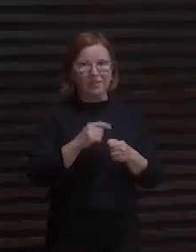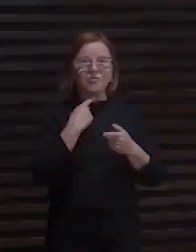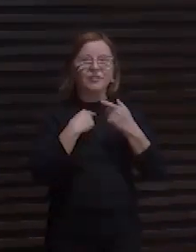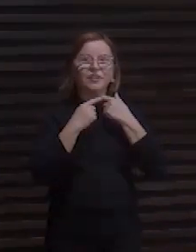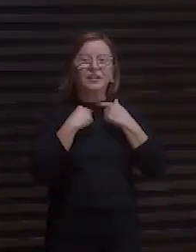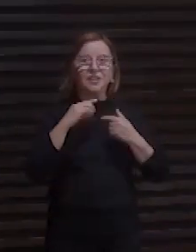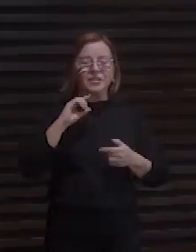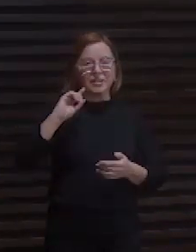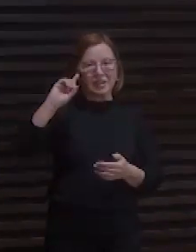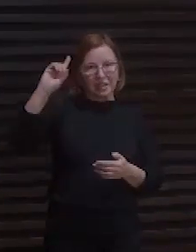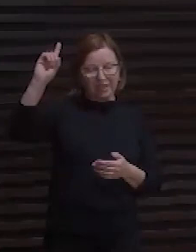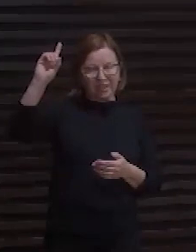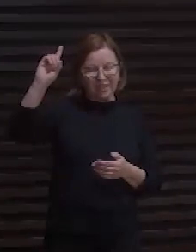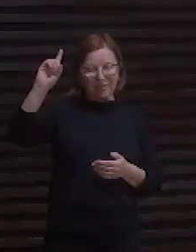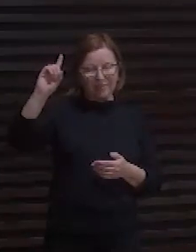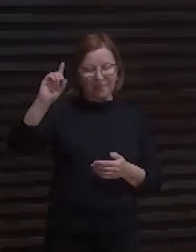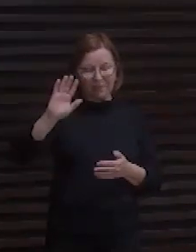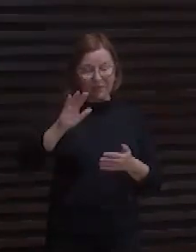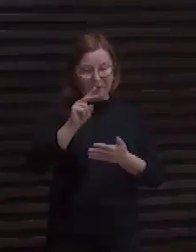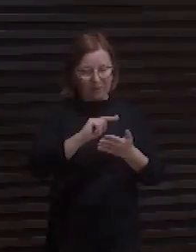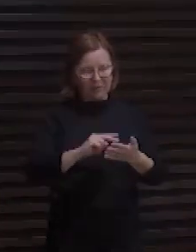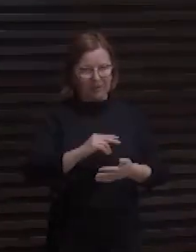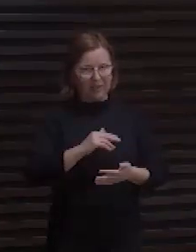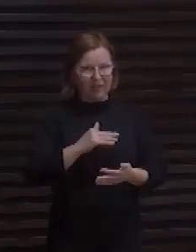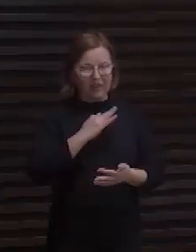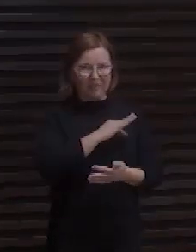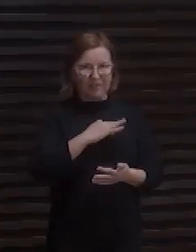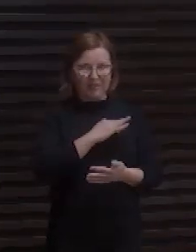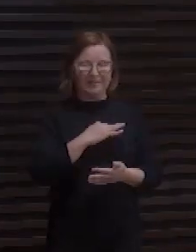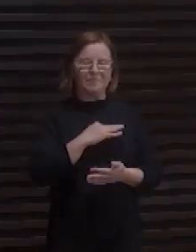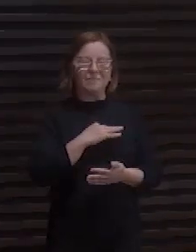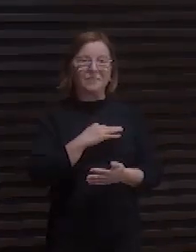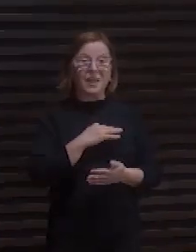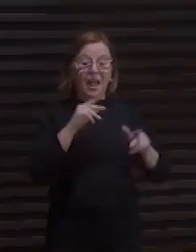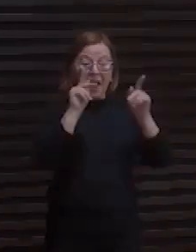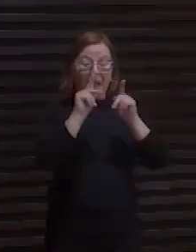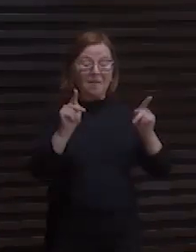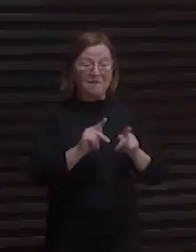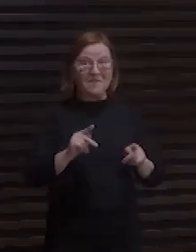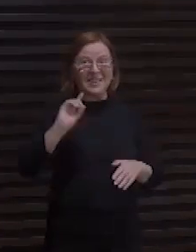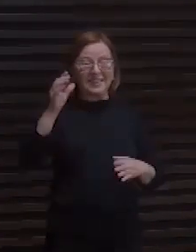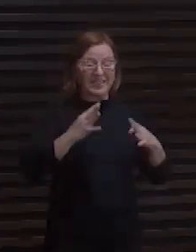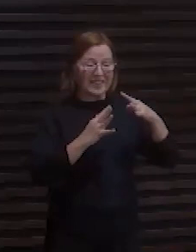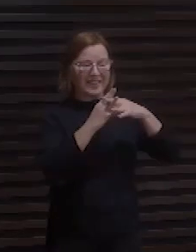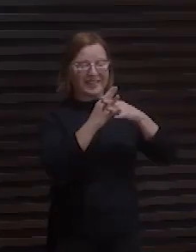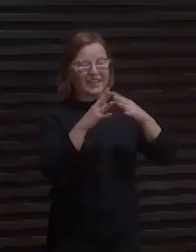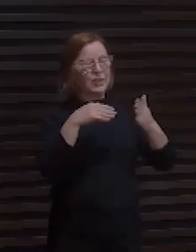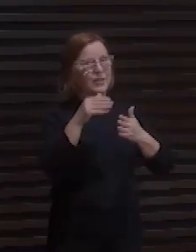mente. Vamos ler juntos Filipenses 4:7. E a paz de Deus, que excede todo